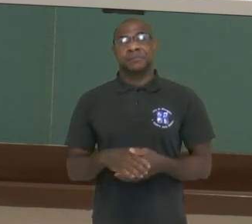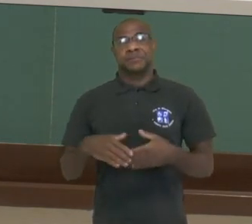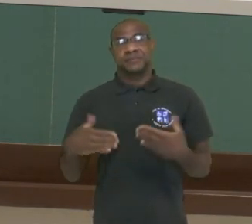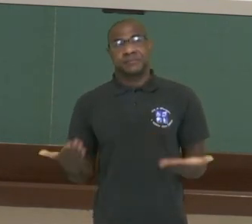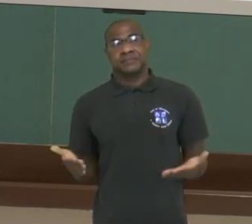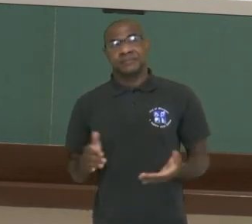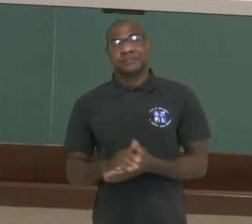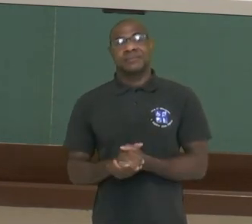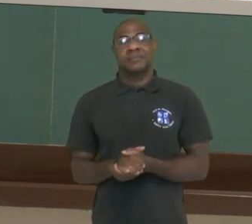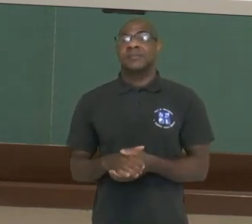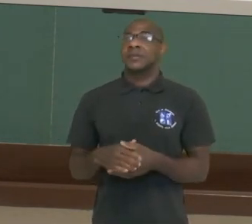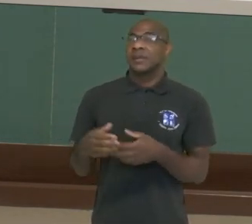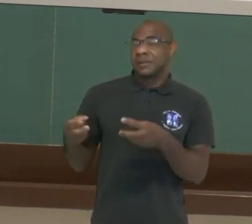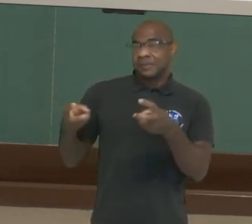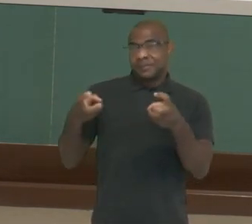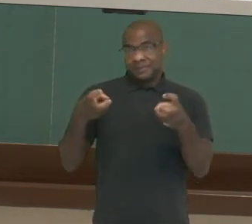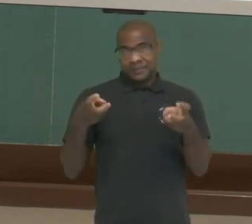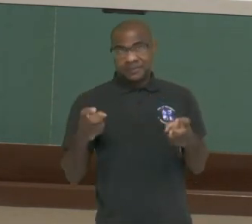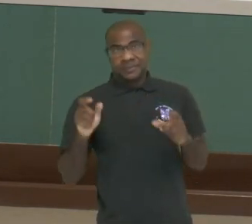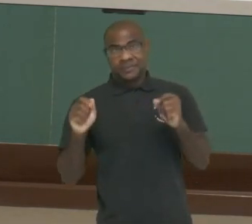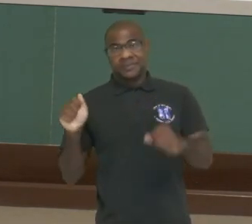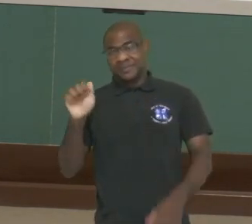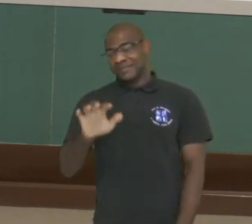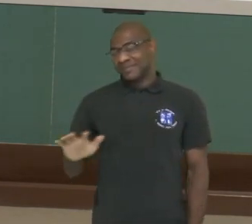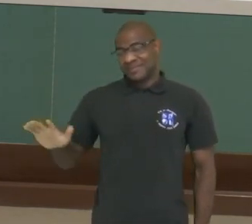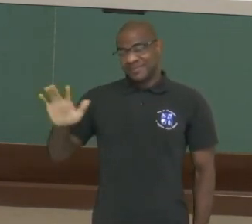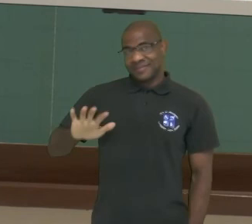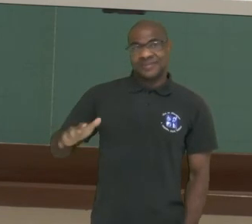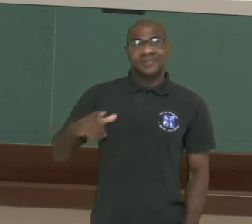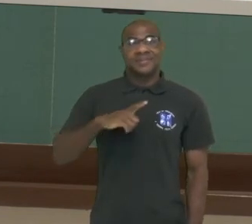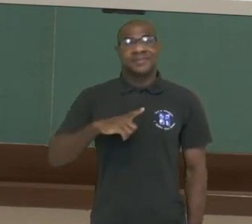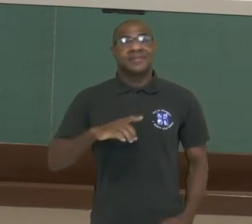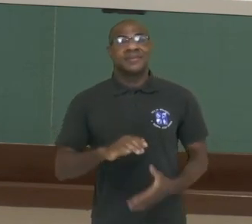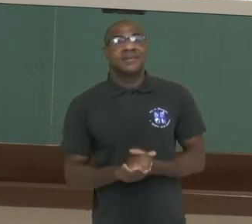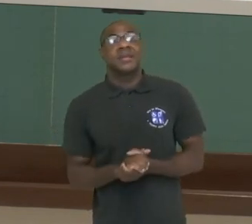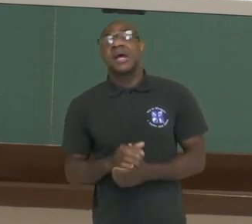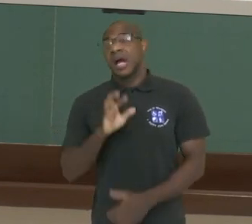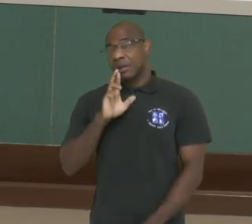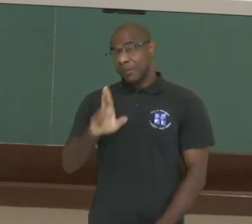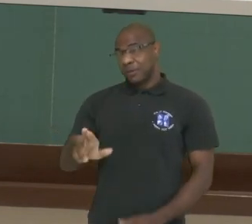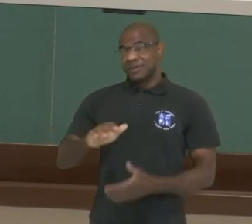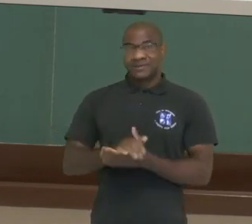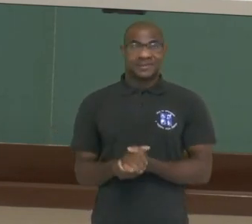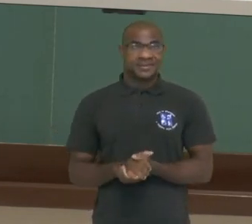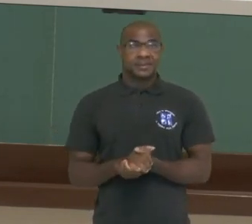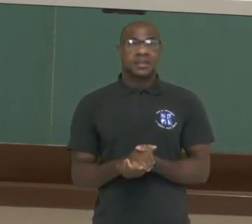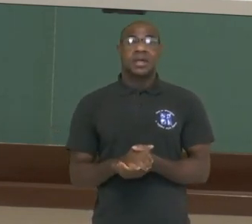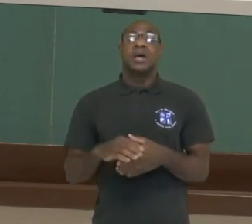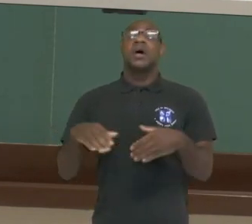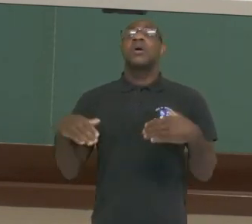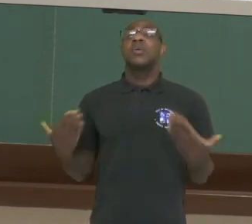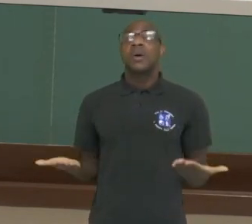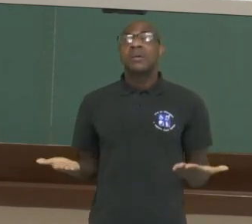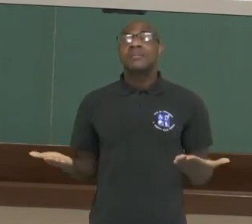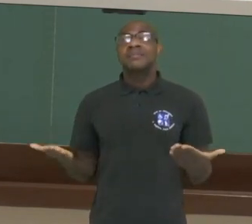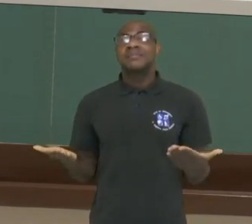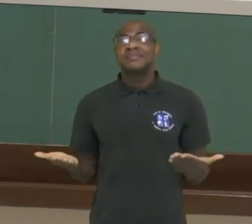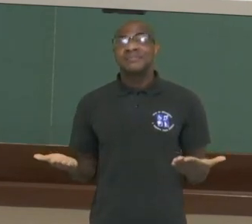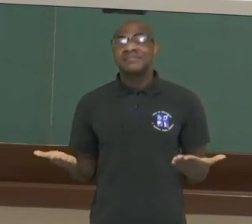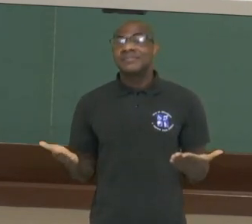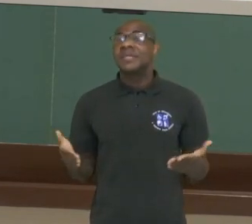o cariótipo é essa imagem que temos aqui, e responda: qual síndrome